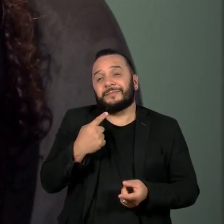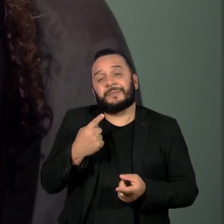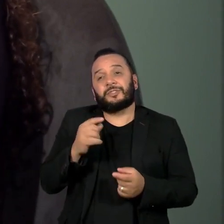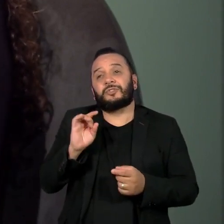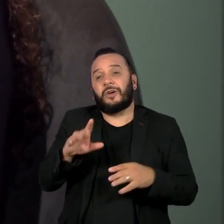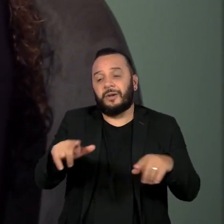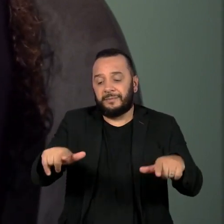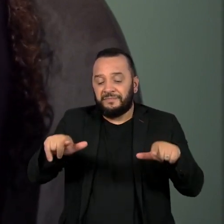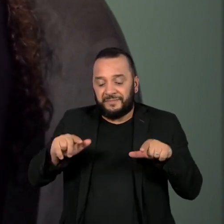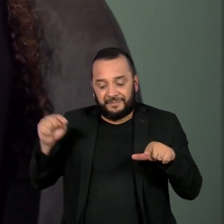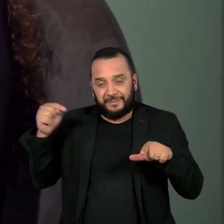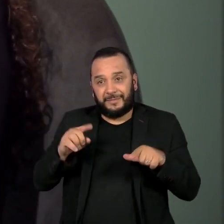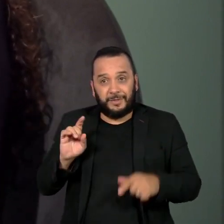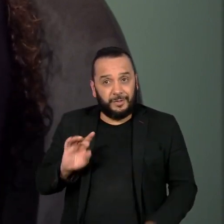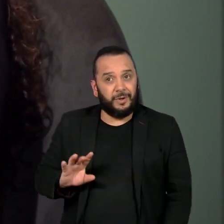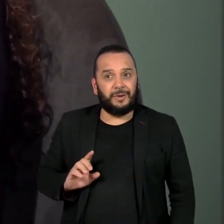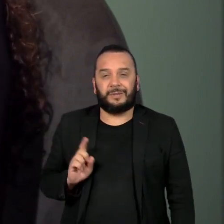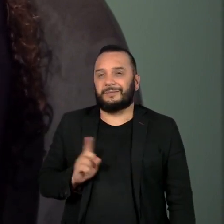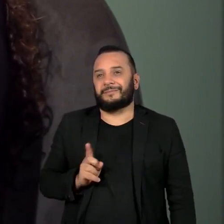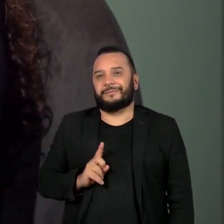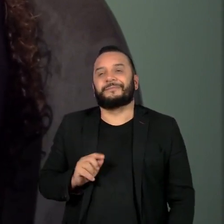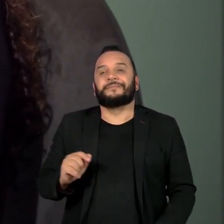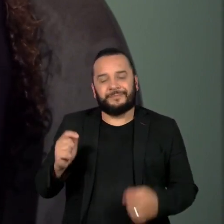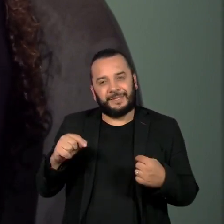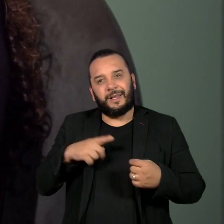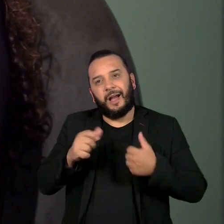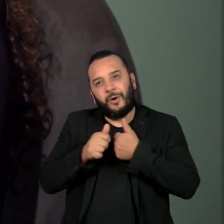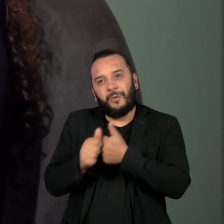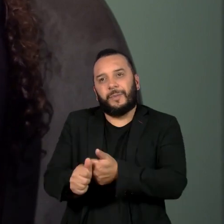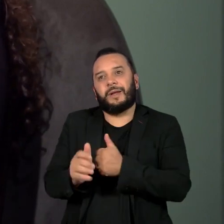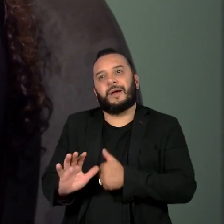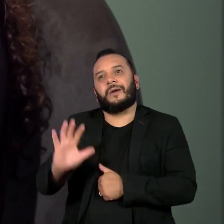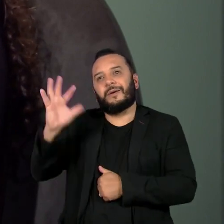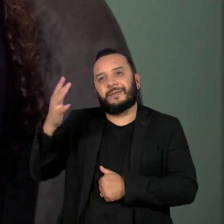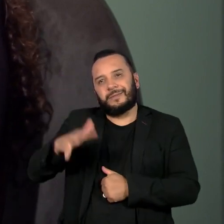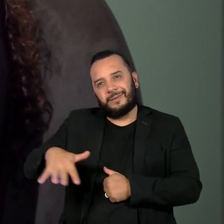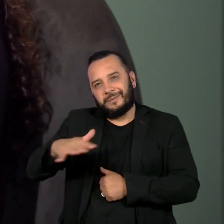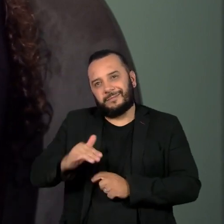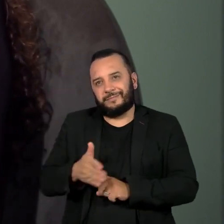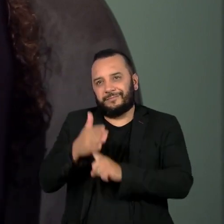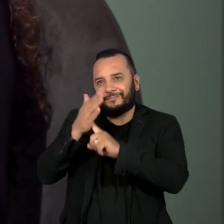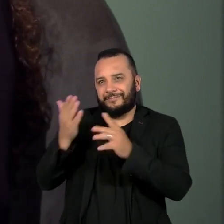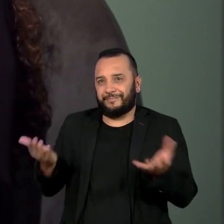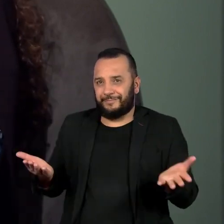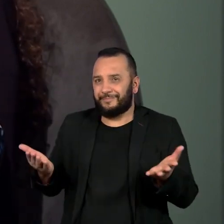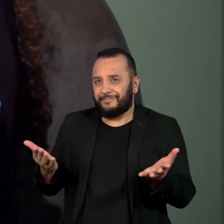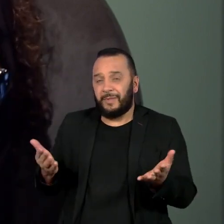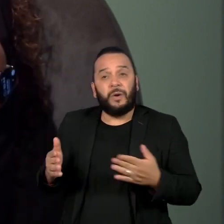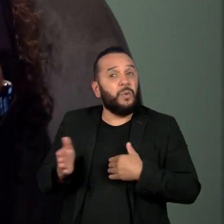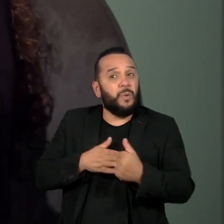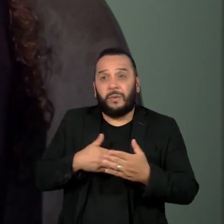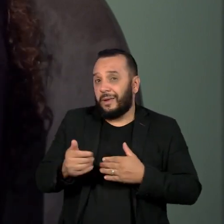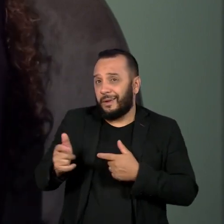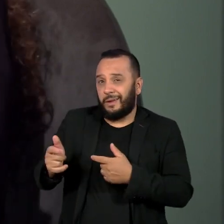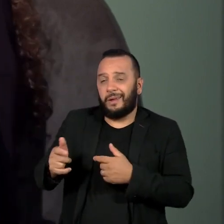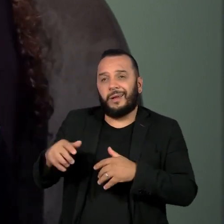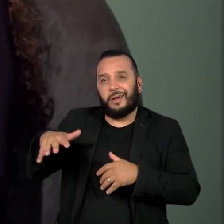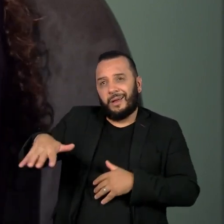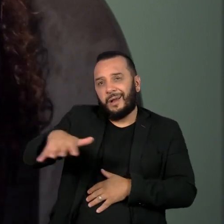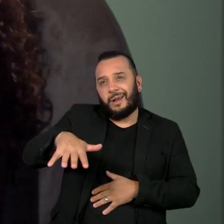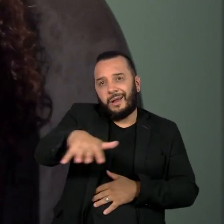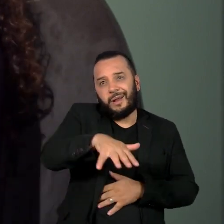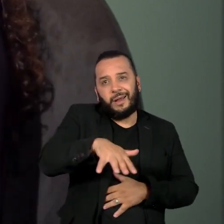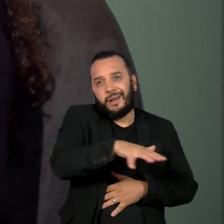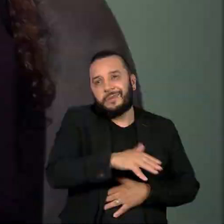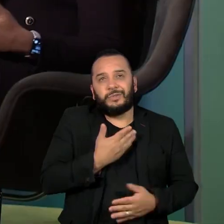diploma, se trata de você conseguir realmente acompanhar o que está acontecendo dentro da área de tecnologia. Né? Para qualquer área, a gente não para de